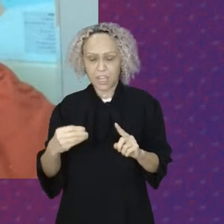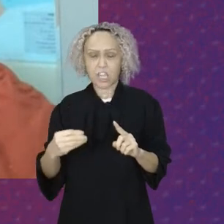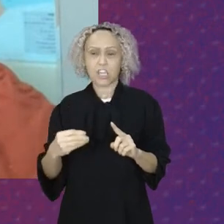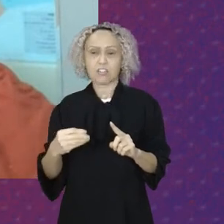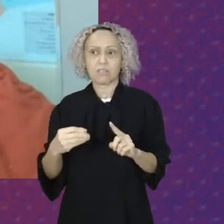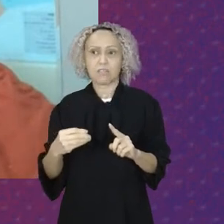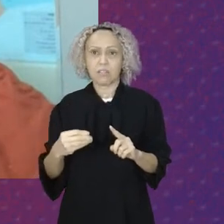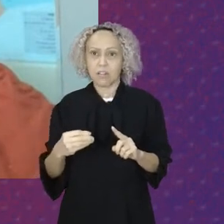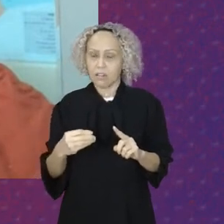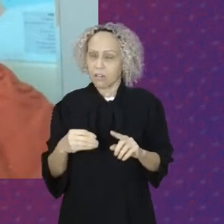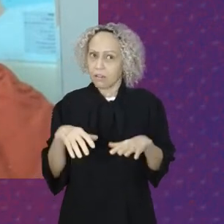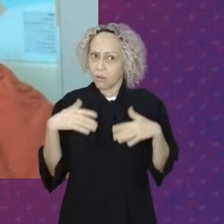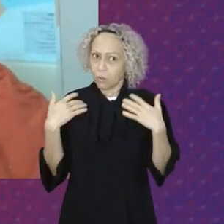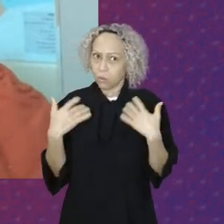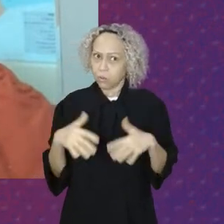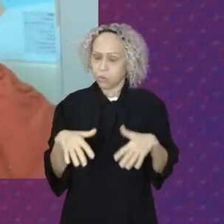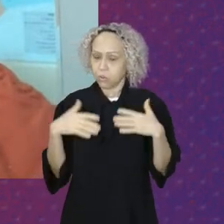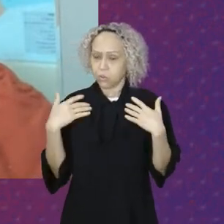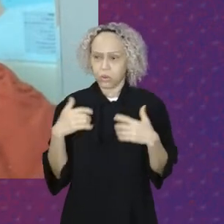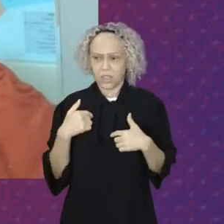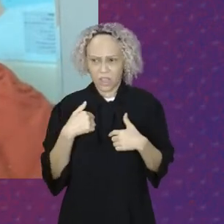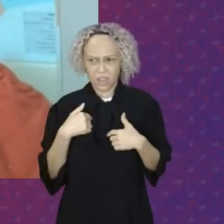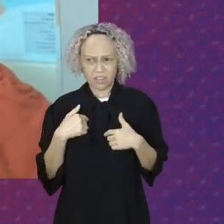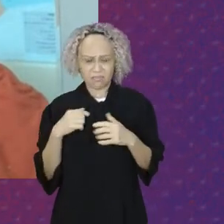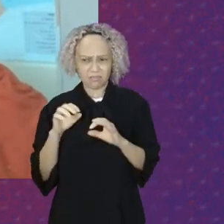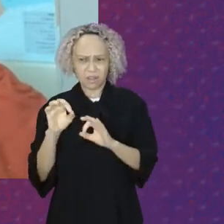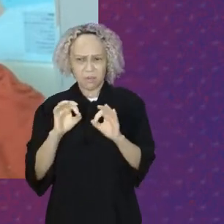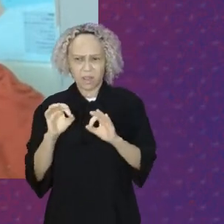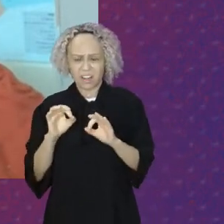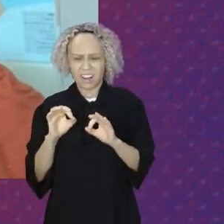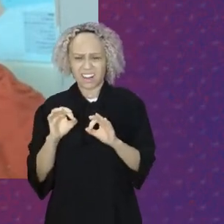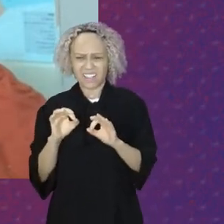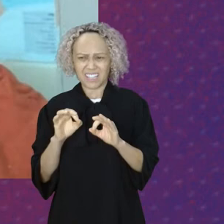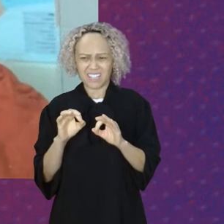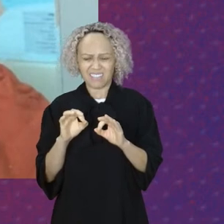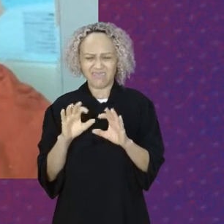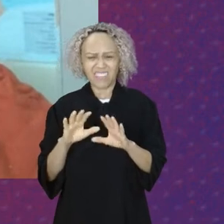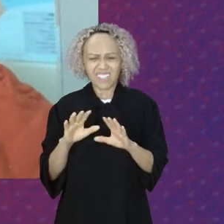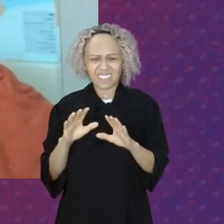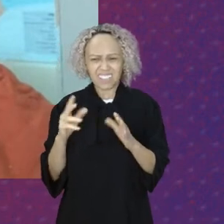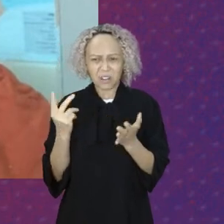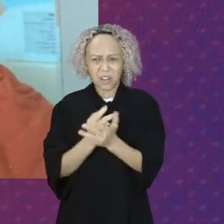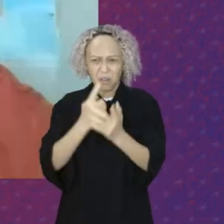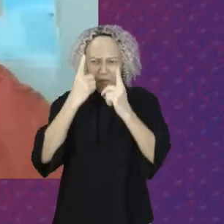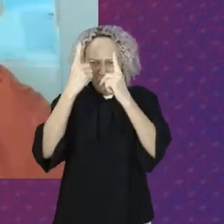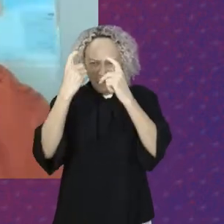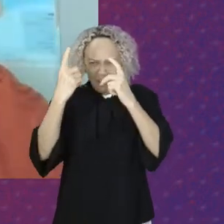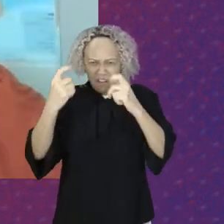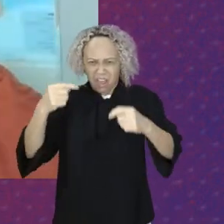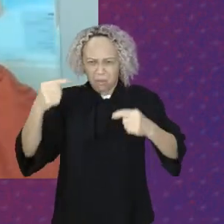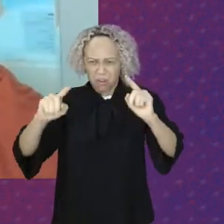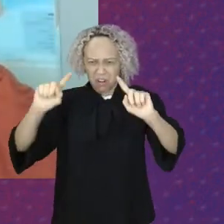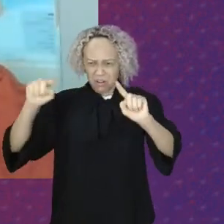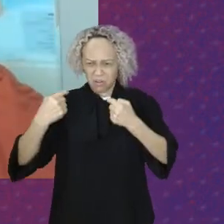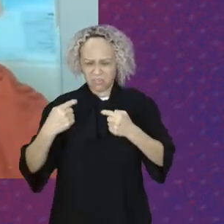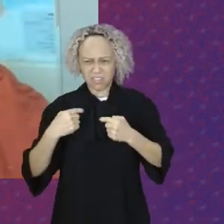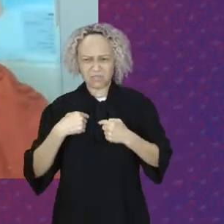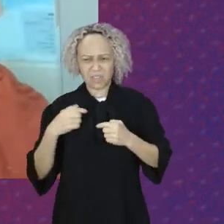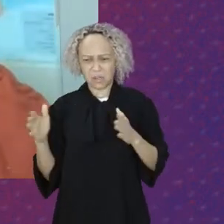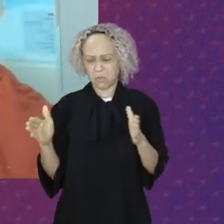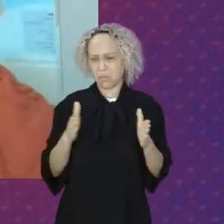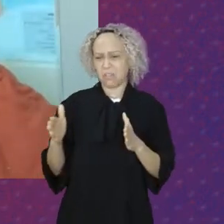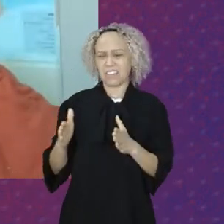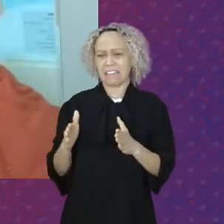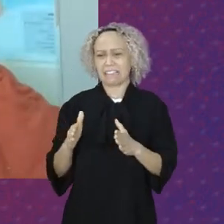violência política de gênero que eu sofri nesse processo, porque as mulheres sofrem no geral,